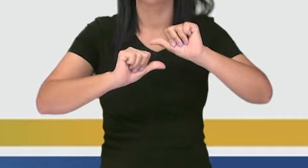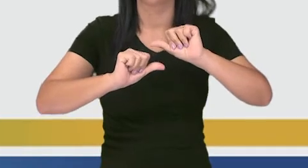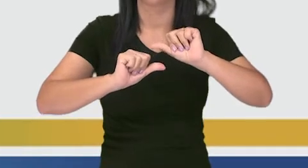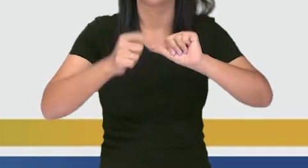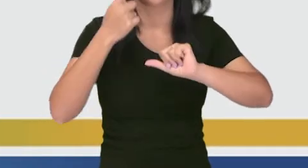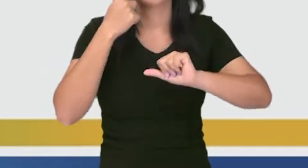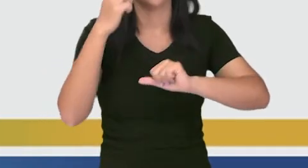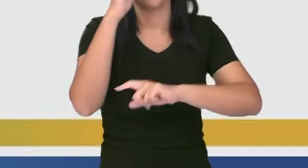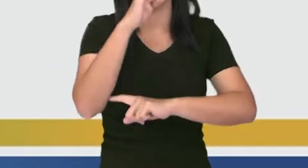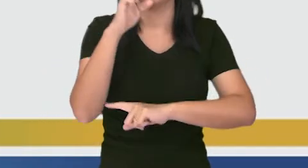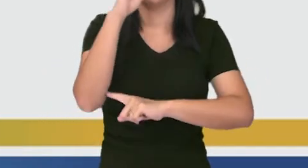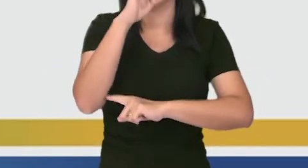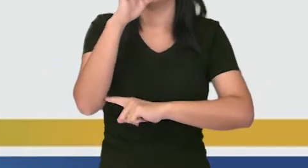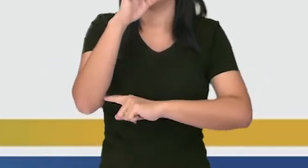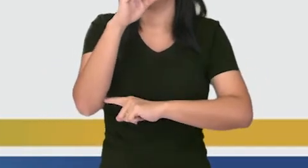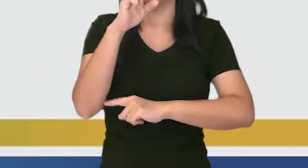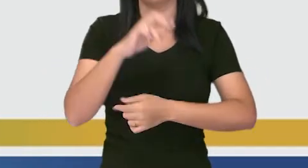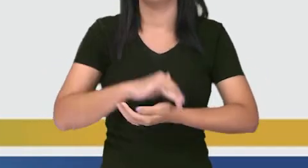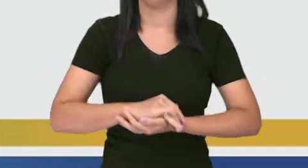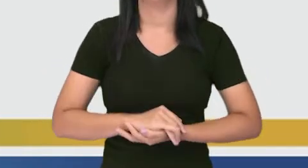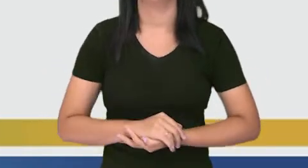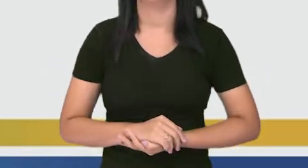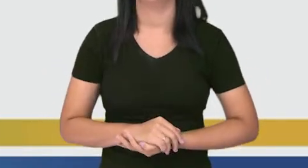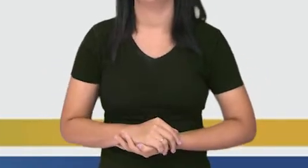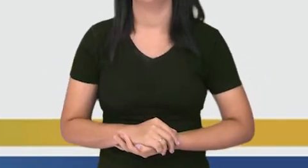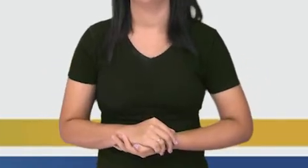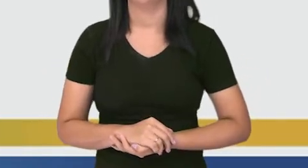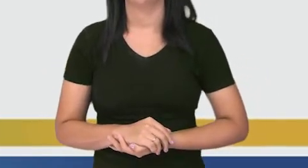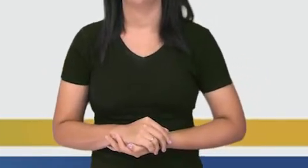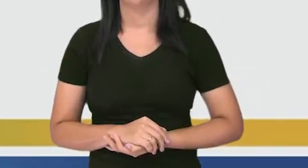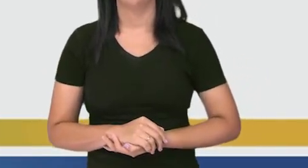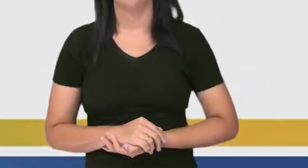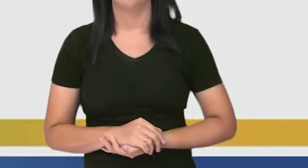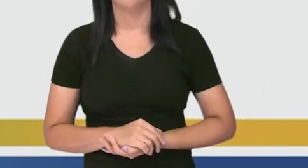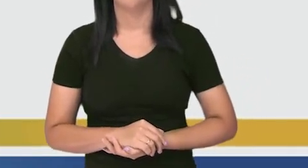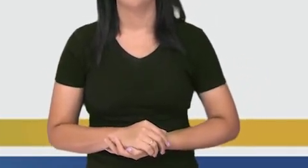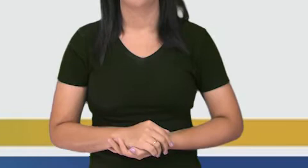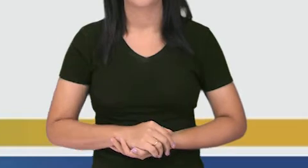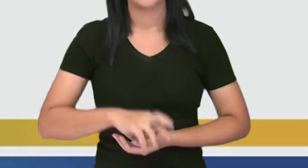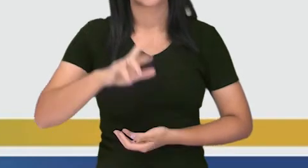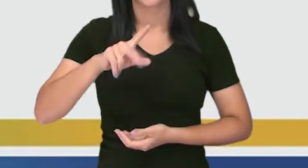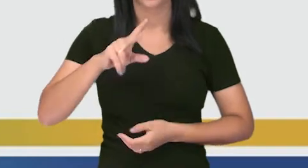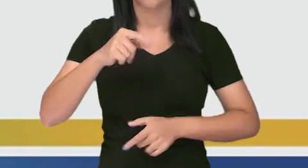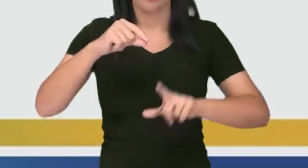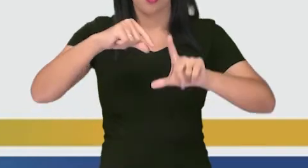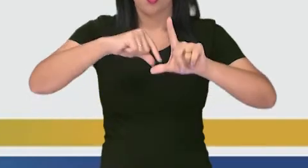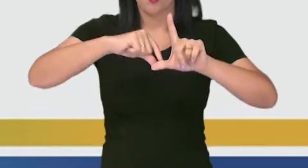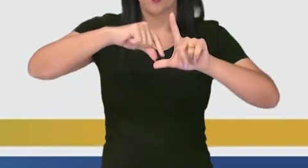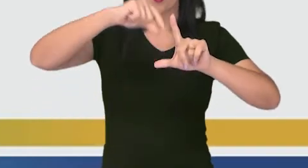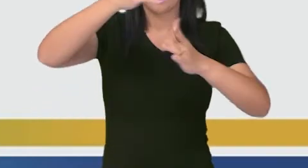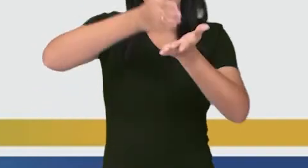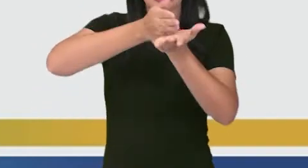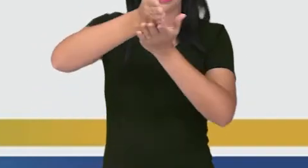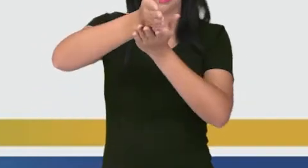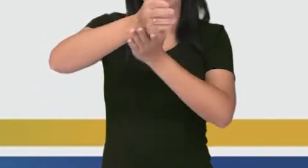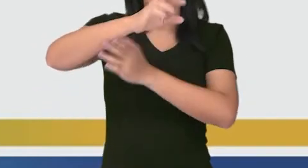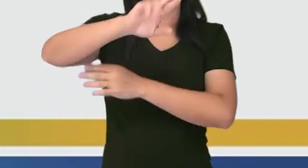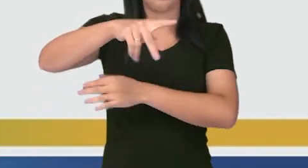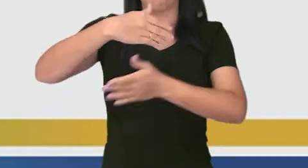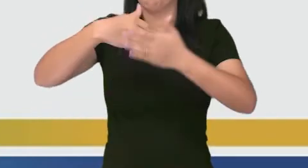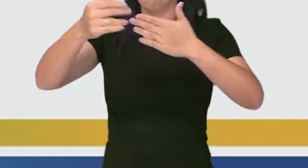os dados estão Observe lá e ele não é um lado Central tá ele vai ser em qualquer lado ele é